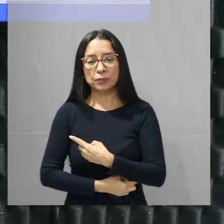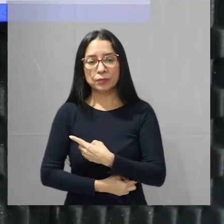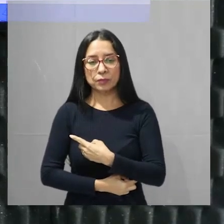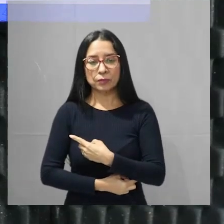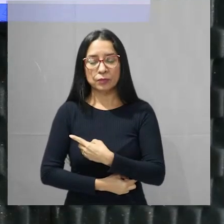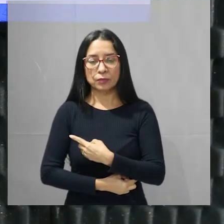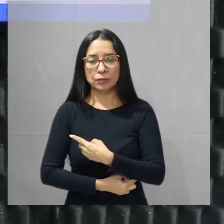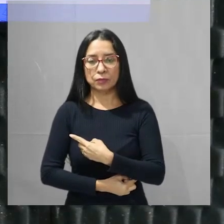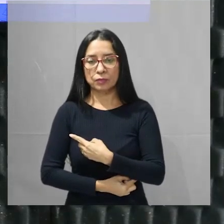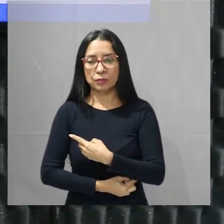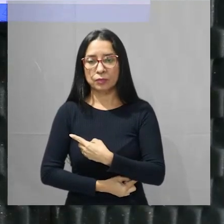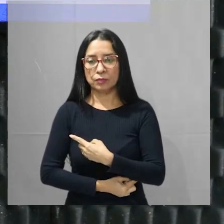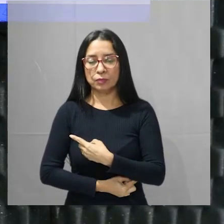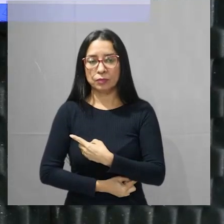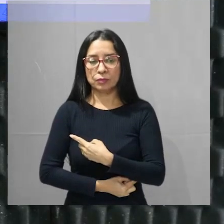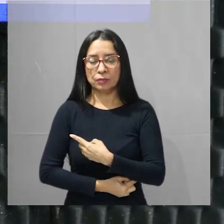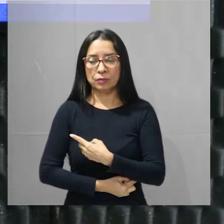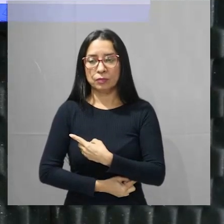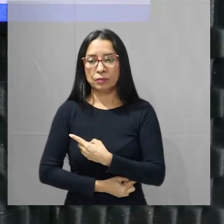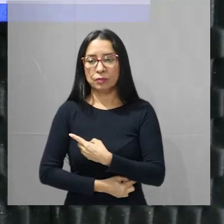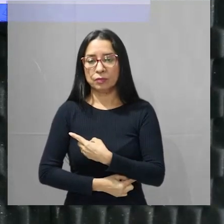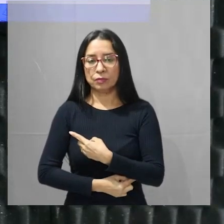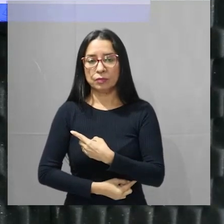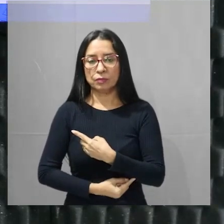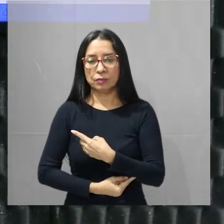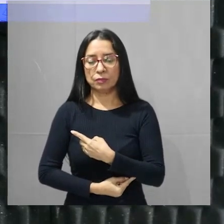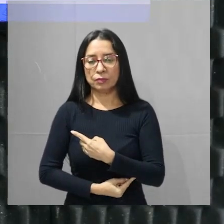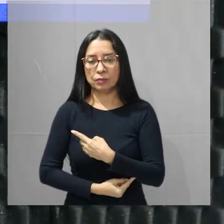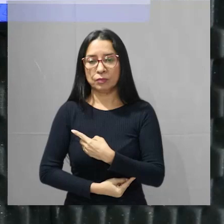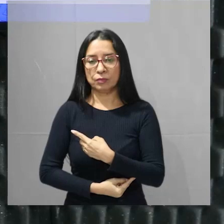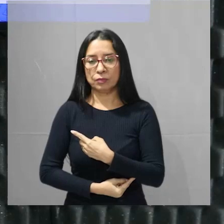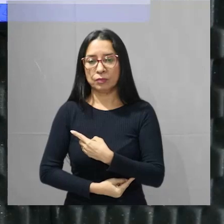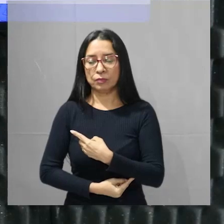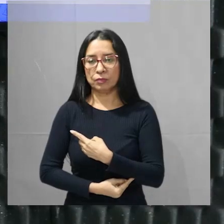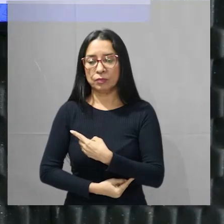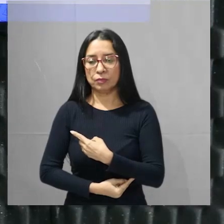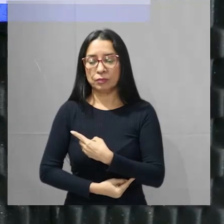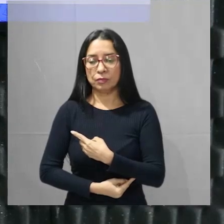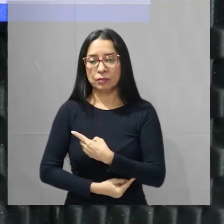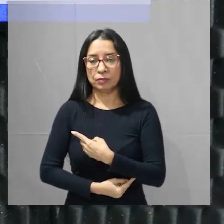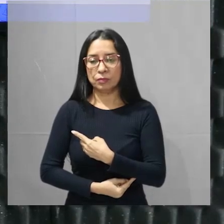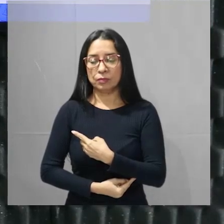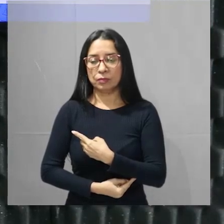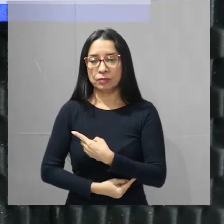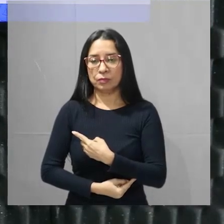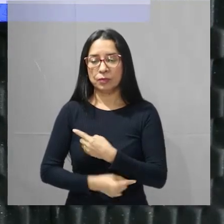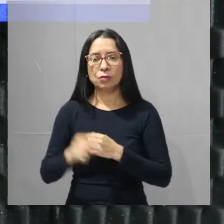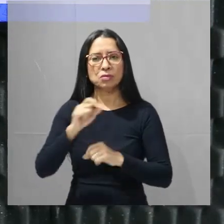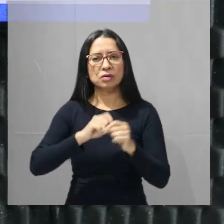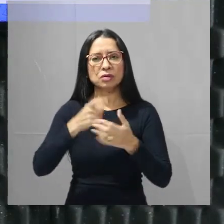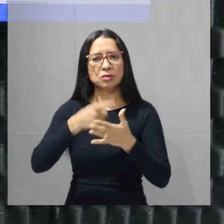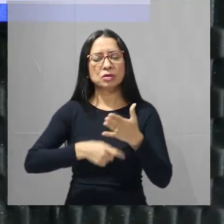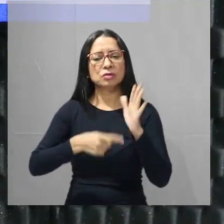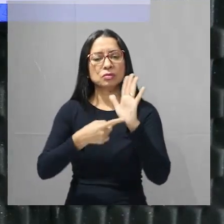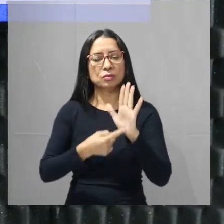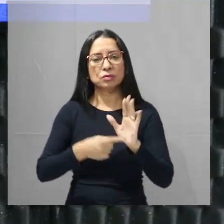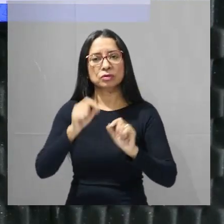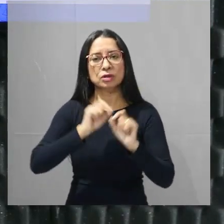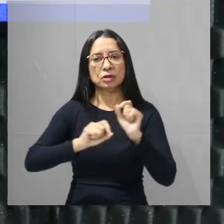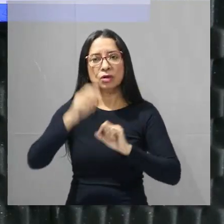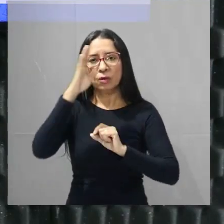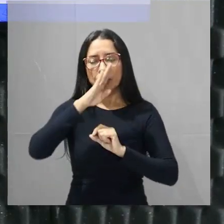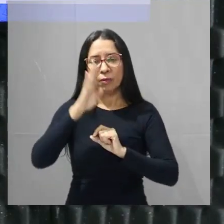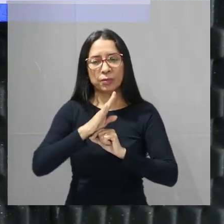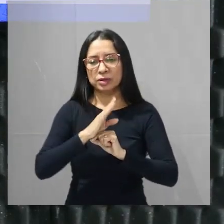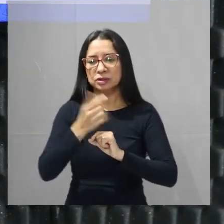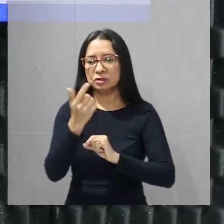inovações tecnológicas capazes de proporcionar elevação sustentada da produtividade. O que é que o texto está dizendo? Que o Brasil, galera, ele não